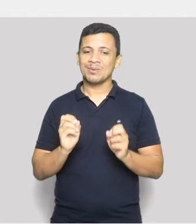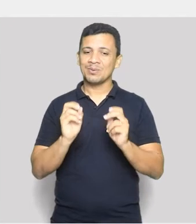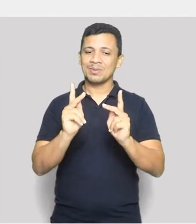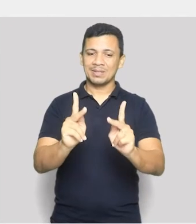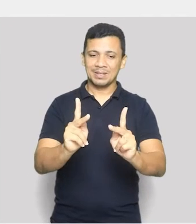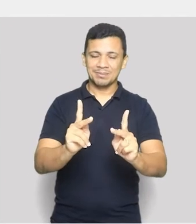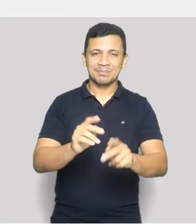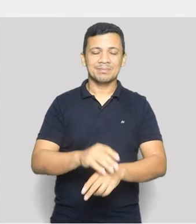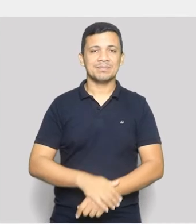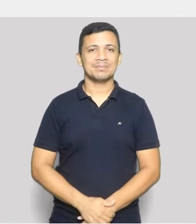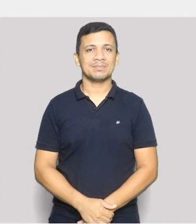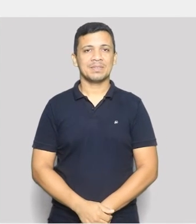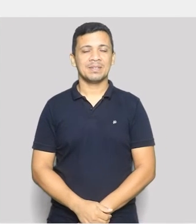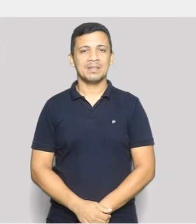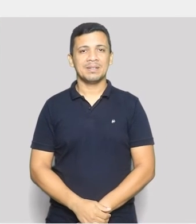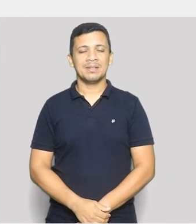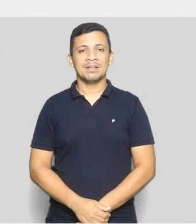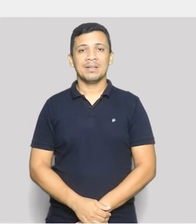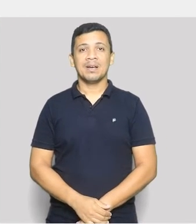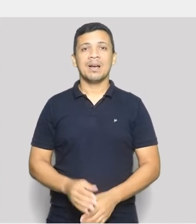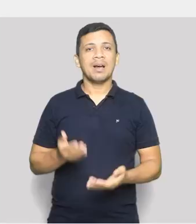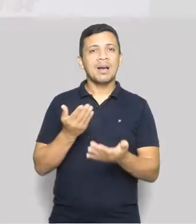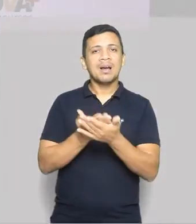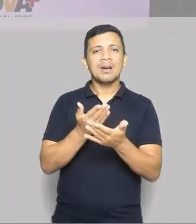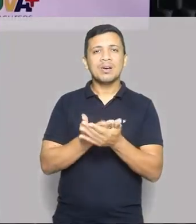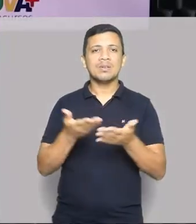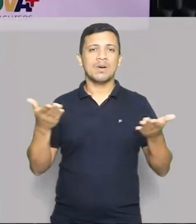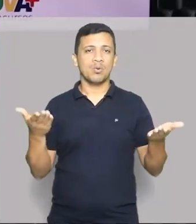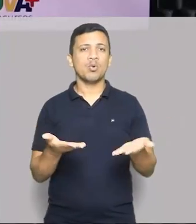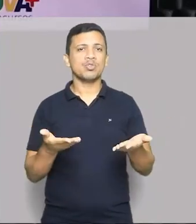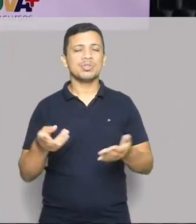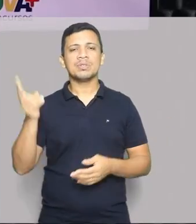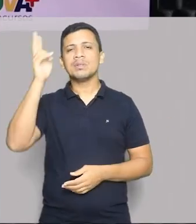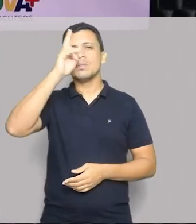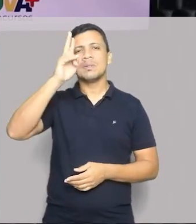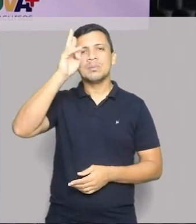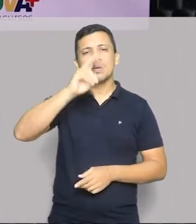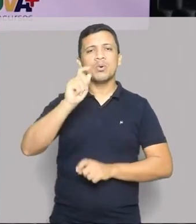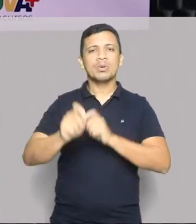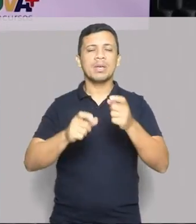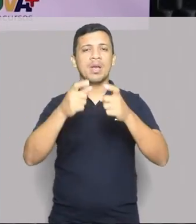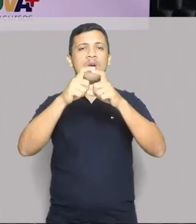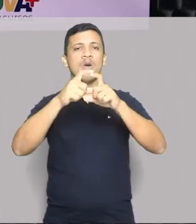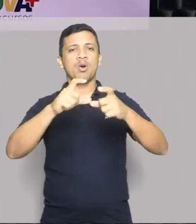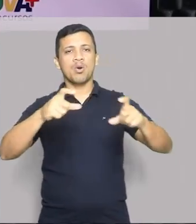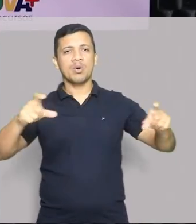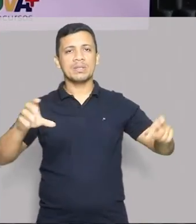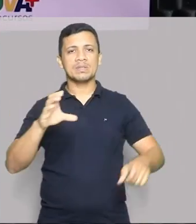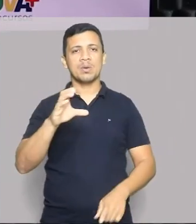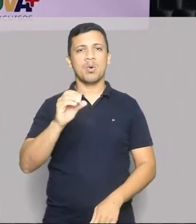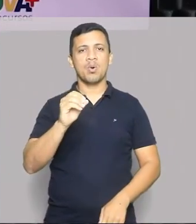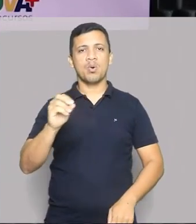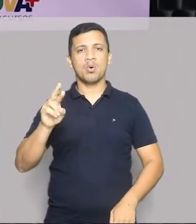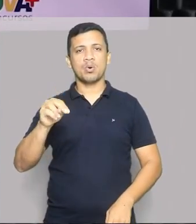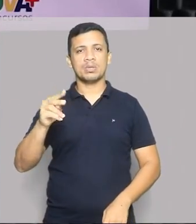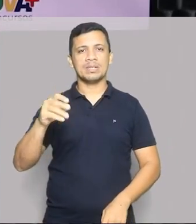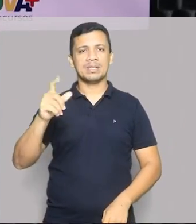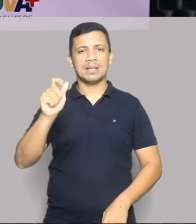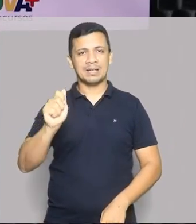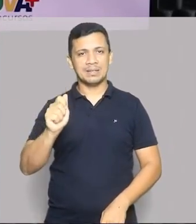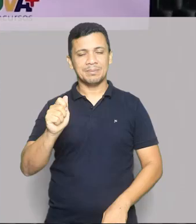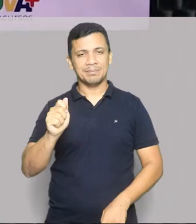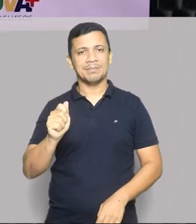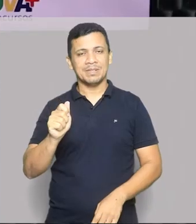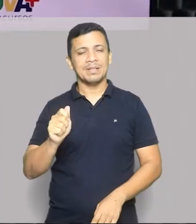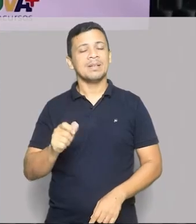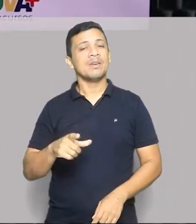bom? Então, nós vimos na aula de hoje, relembramos as orações coordenadas sindéticas